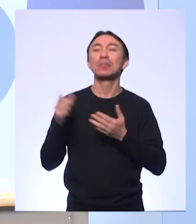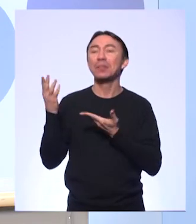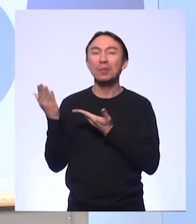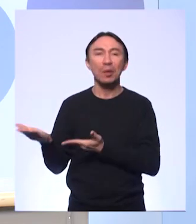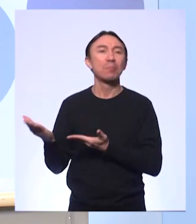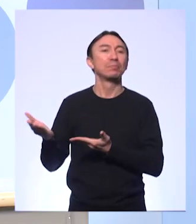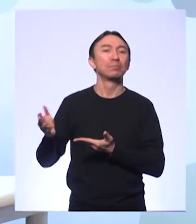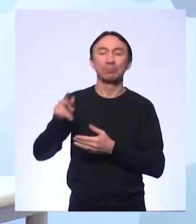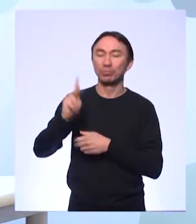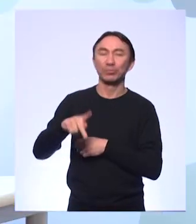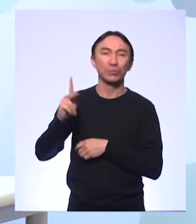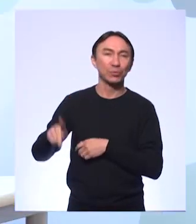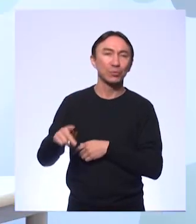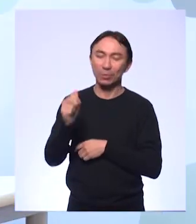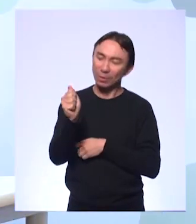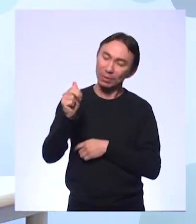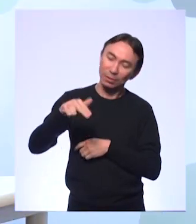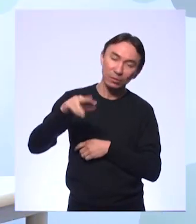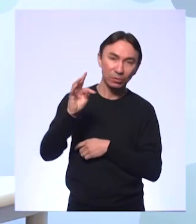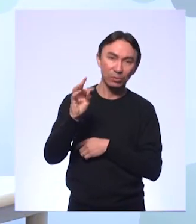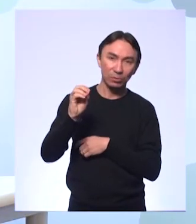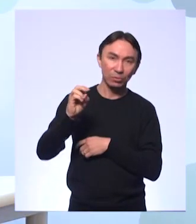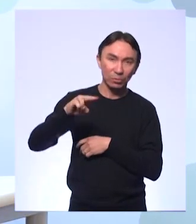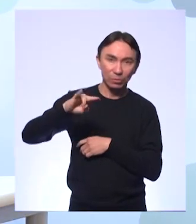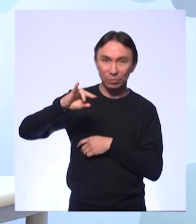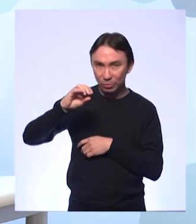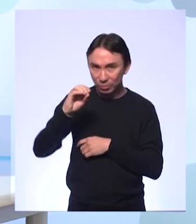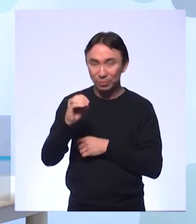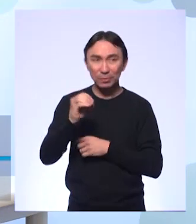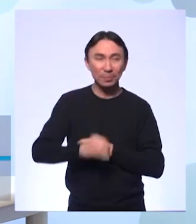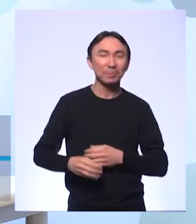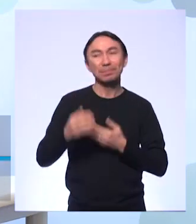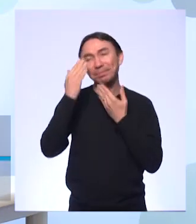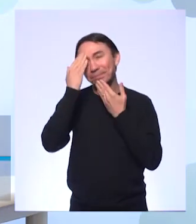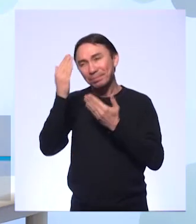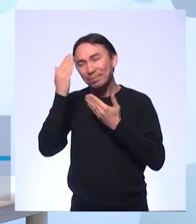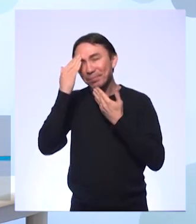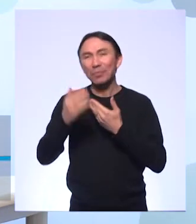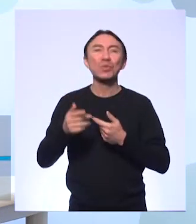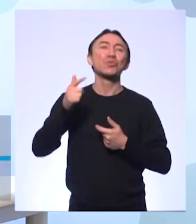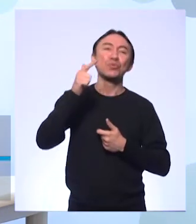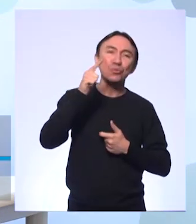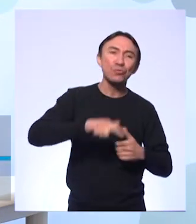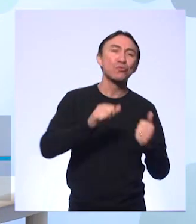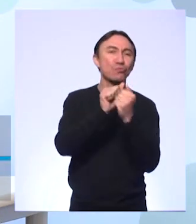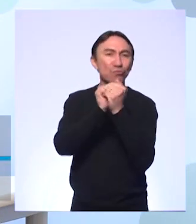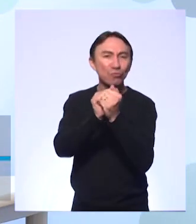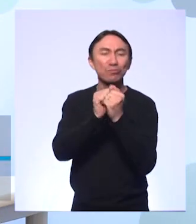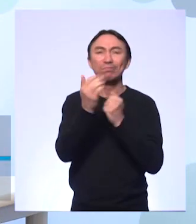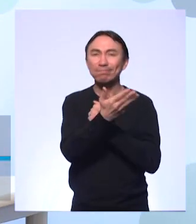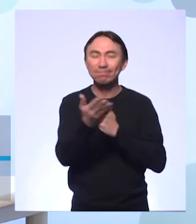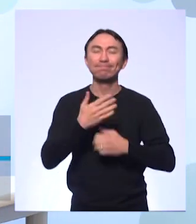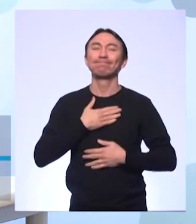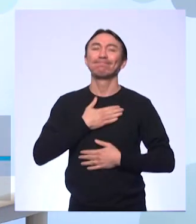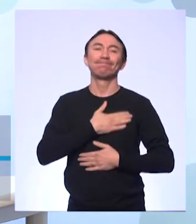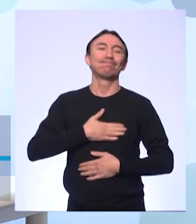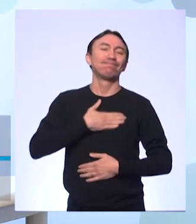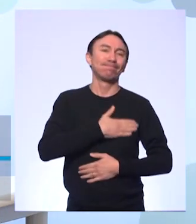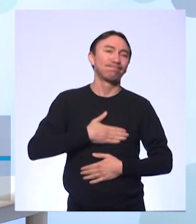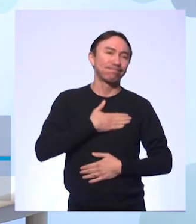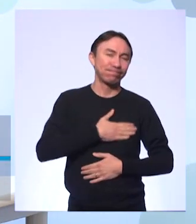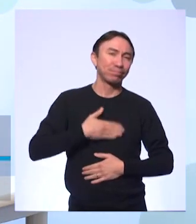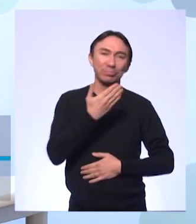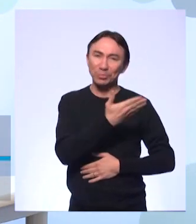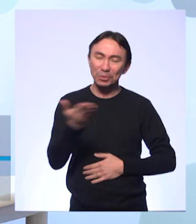bem, professor Tudo Antônio? bem, obrigado, professora Luíse. É um prazer imenso estar novamente com vocês aqui, aos alunos, professores do terceiro